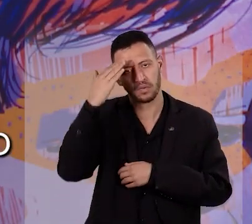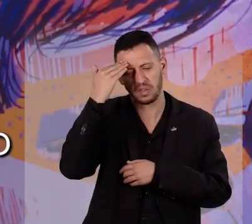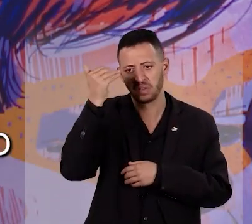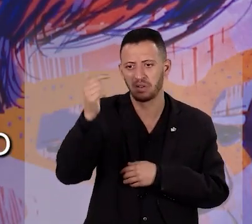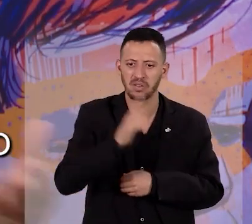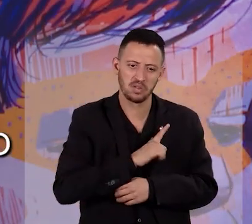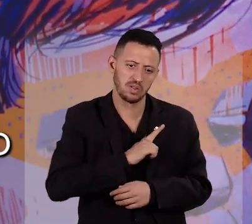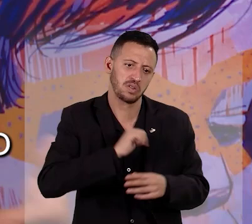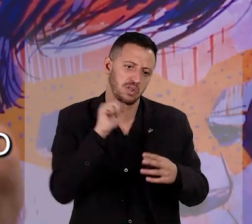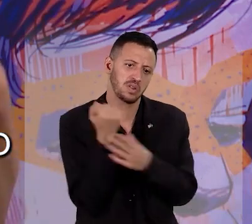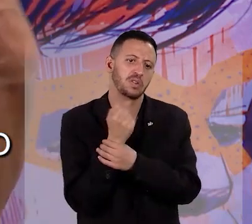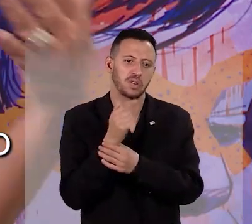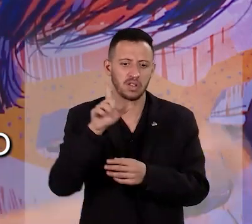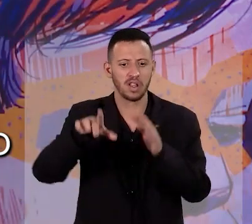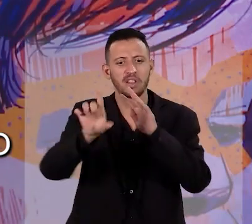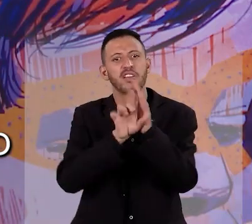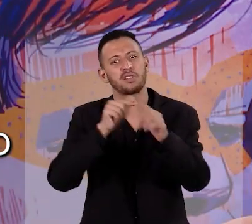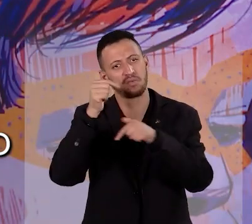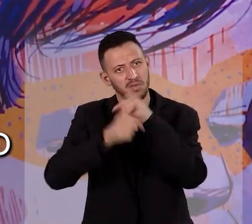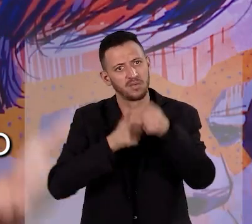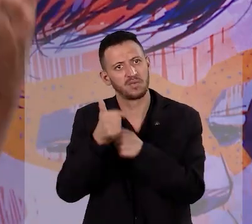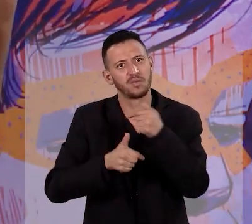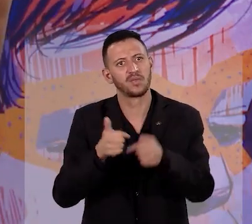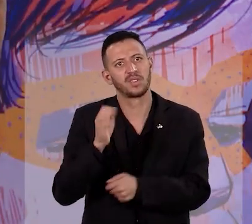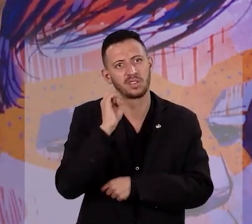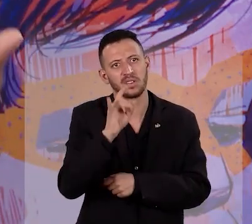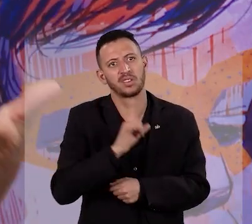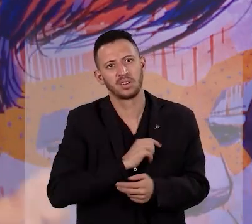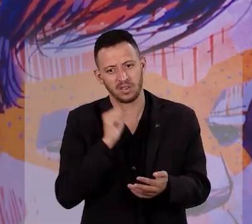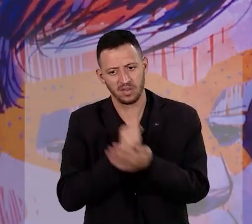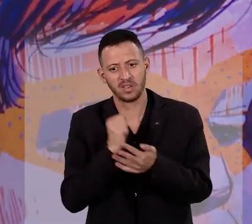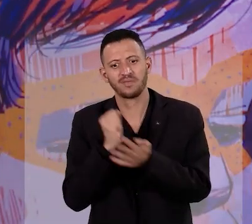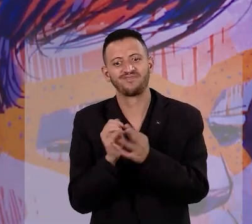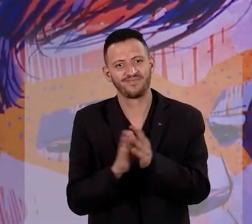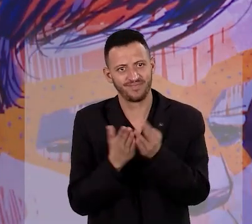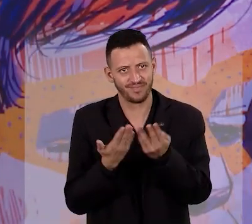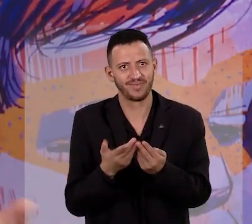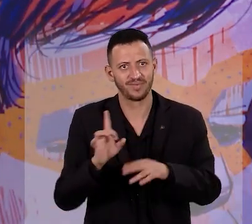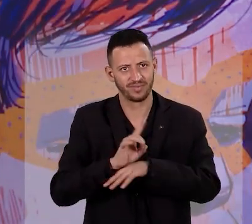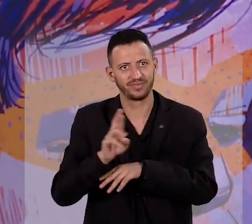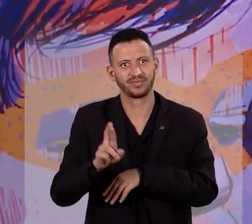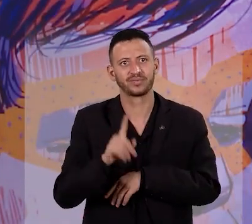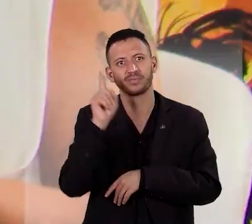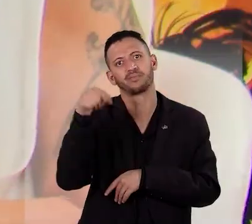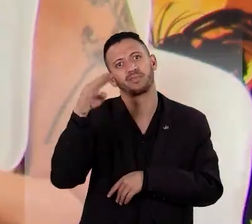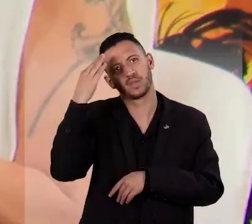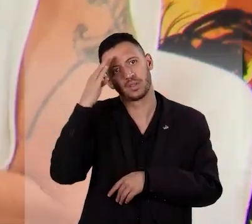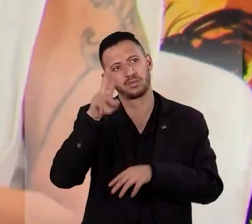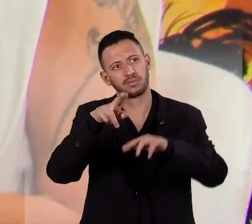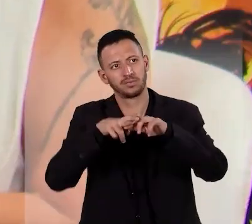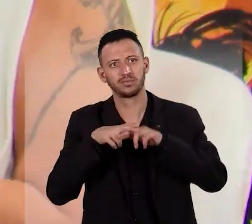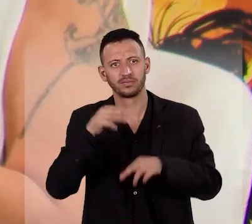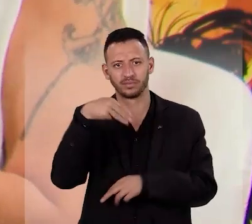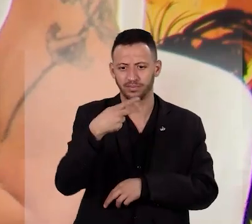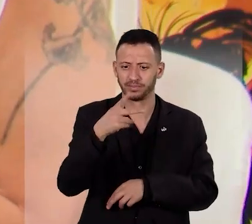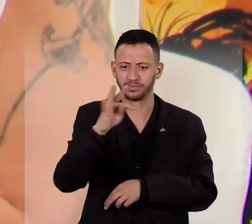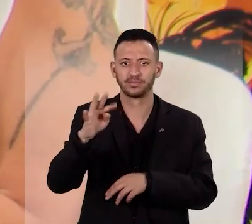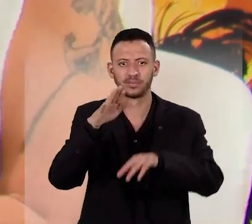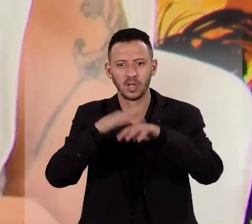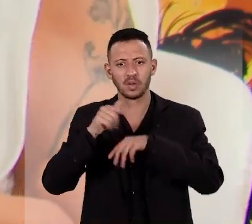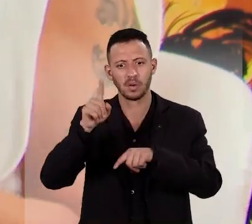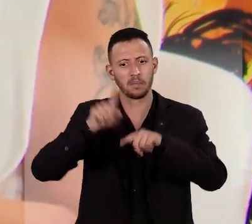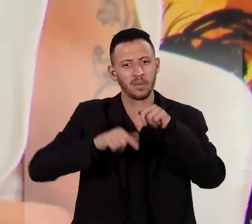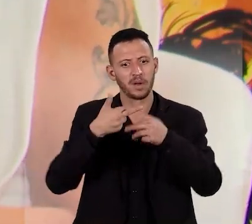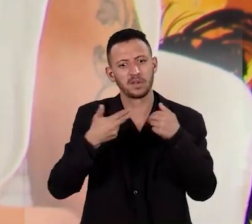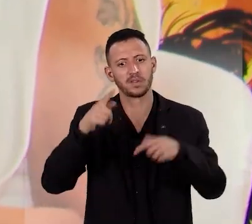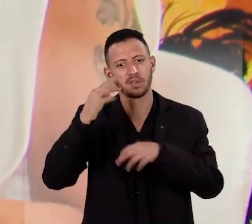a famosa consolidação das leis trabalhistas e isso estiver numa carteira de trabalho, né, doutora Lia? Este que é o ponto e por isso que o